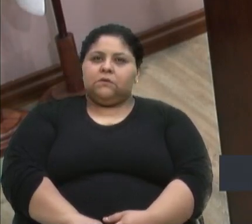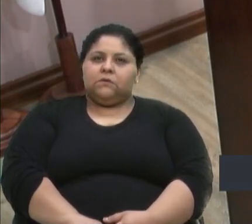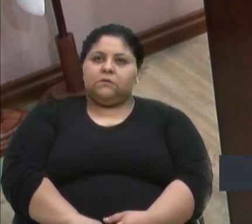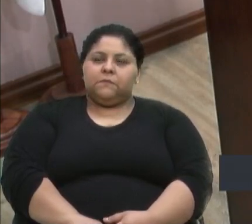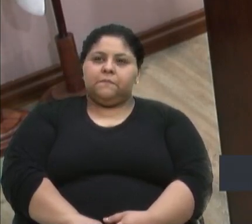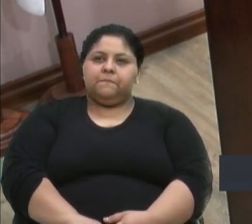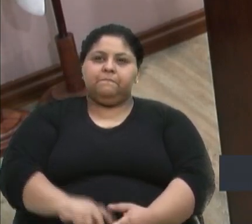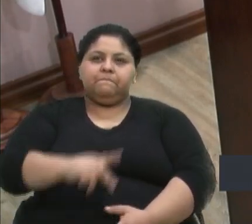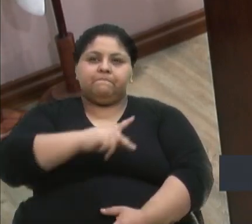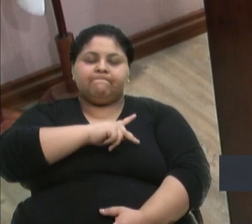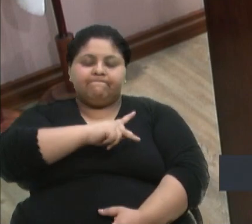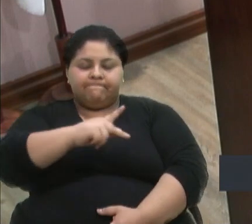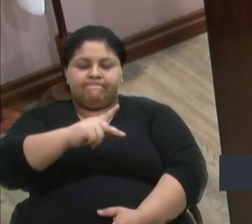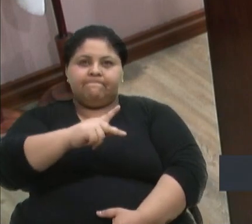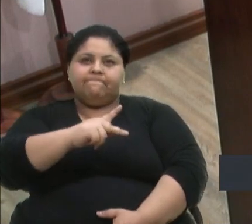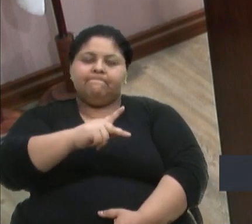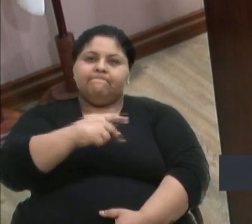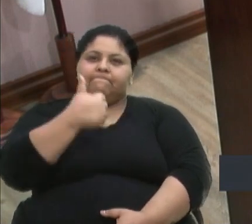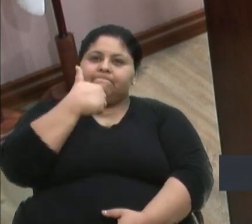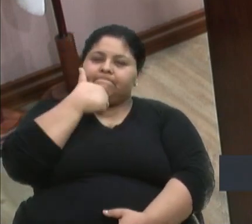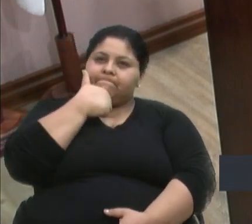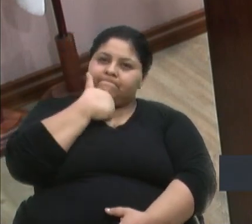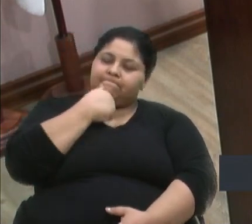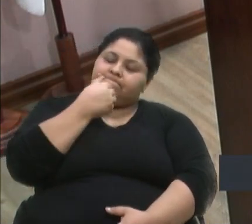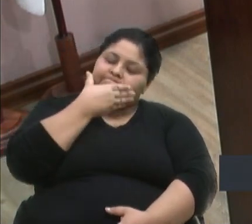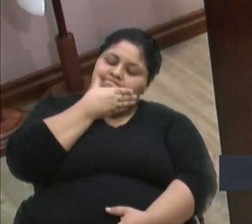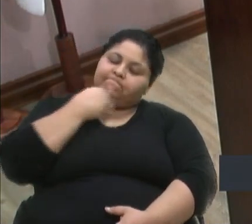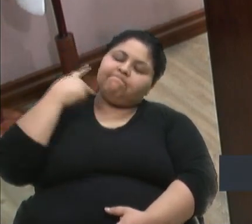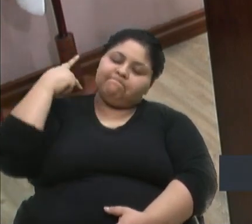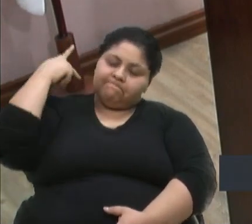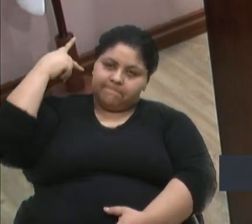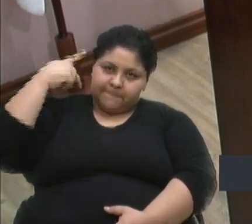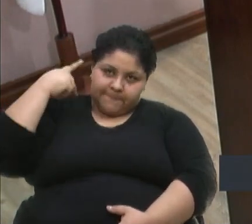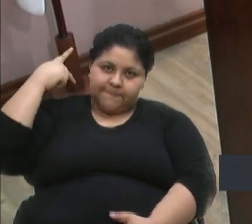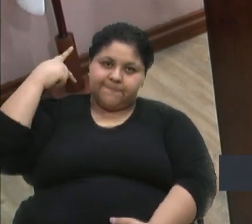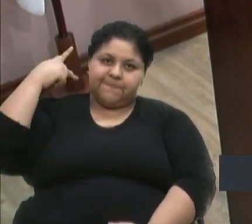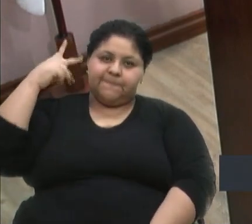Senhor presidente, senhoras vereadoras, senhores vereadores,